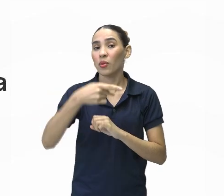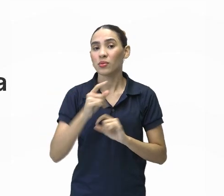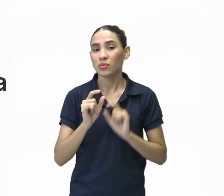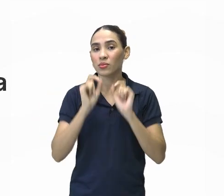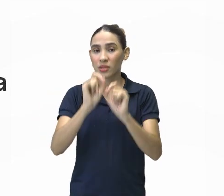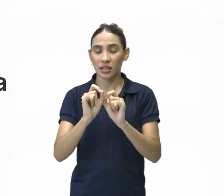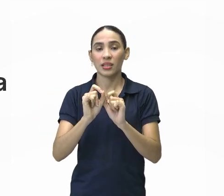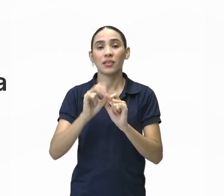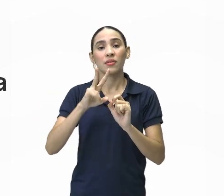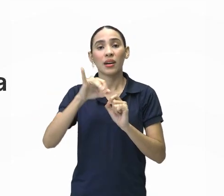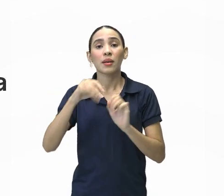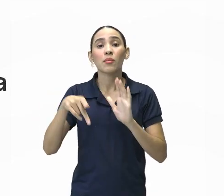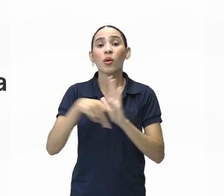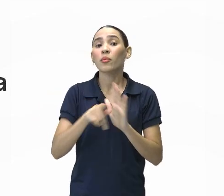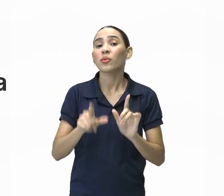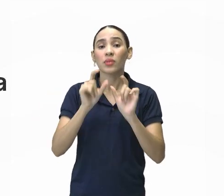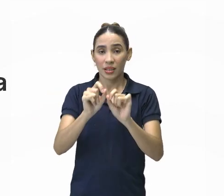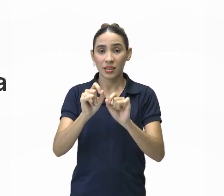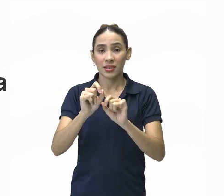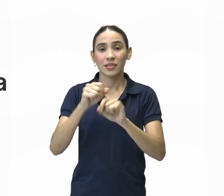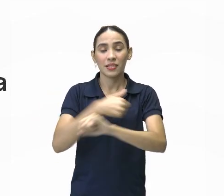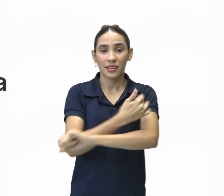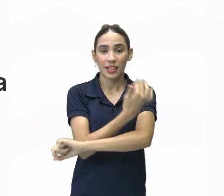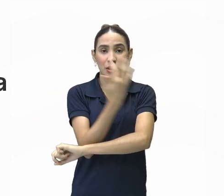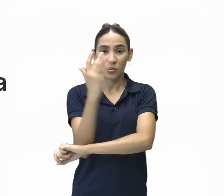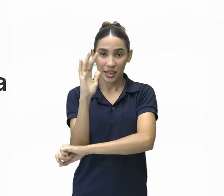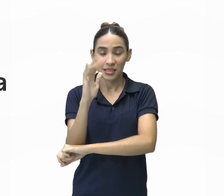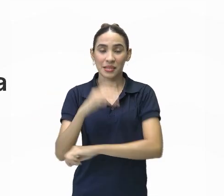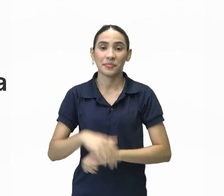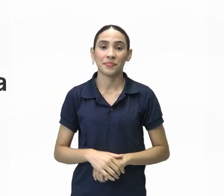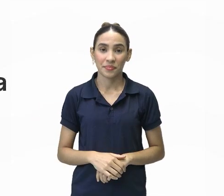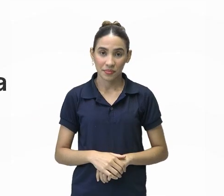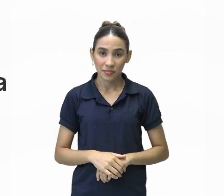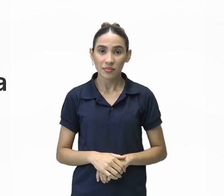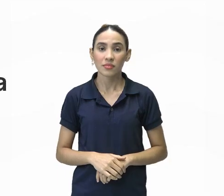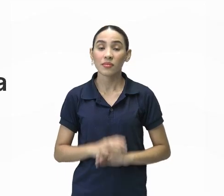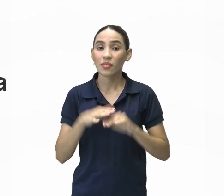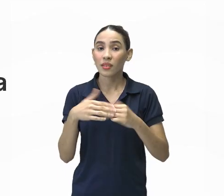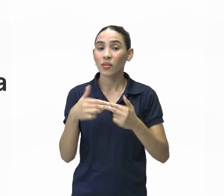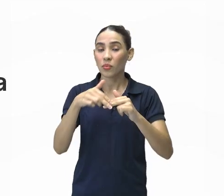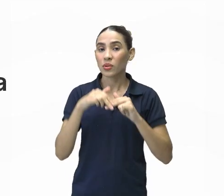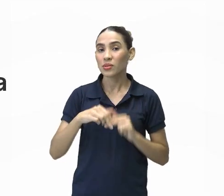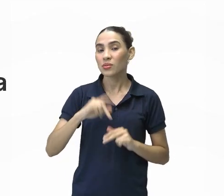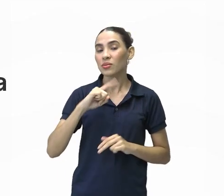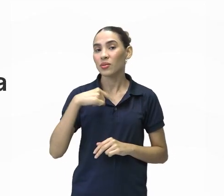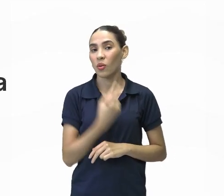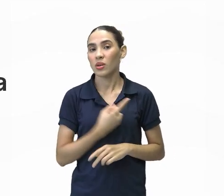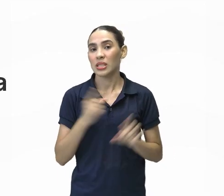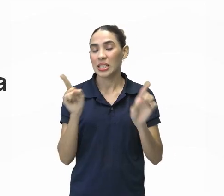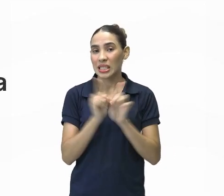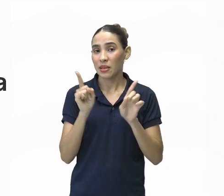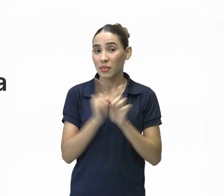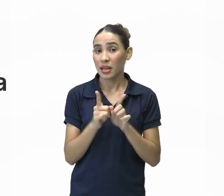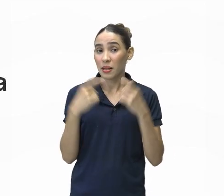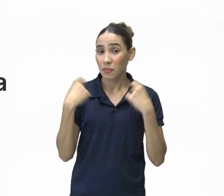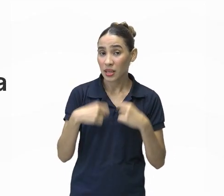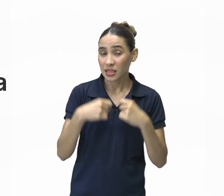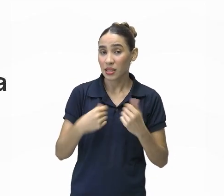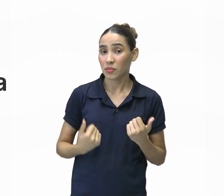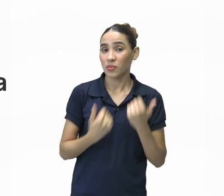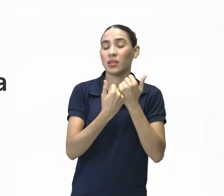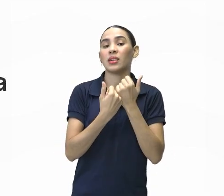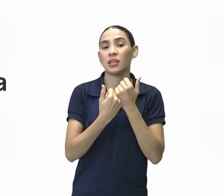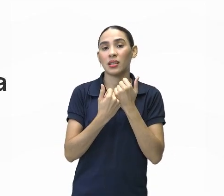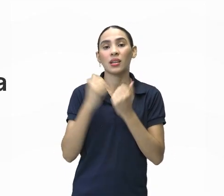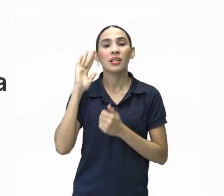consequentemente advém de onde? Da natureza. E, por isso, nós também temos que